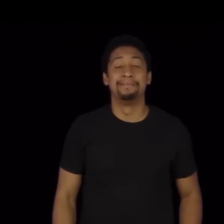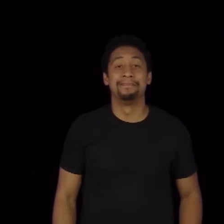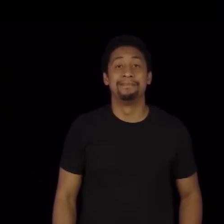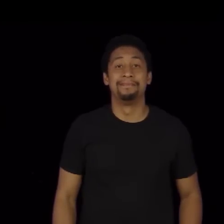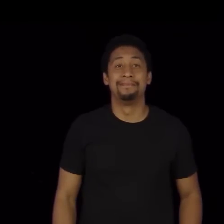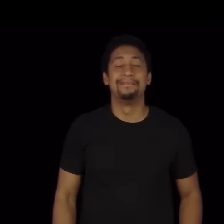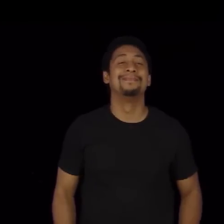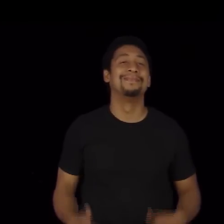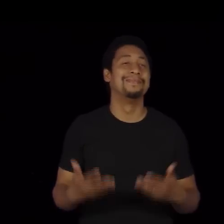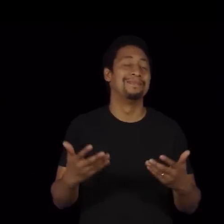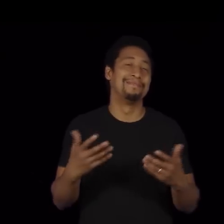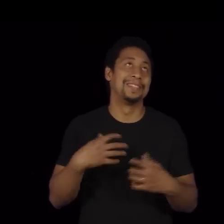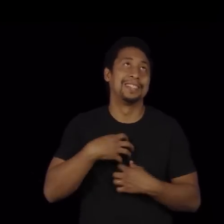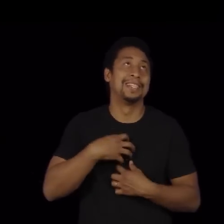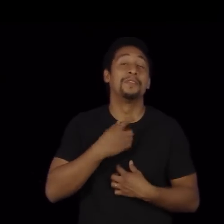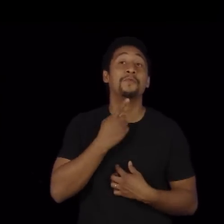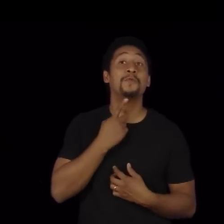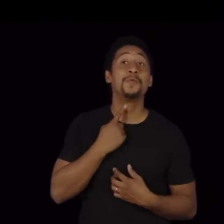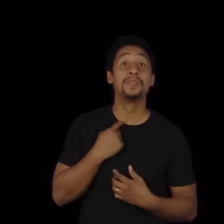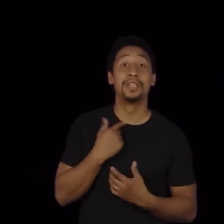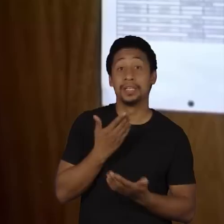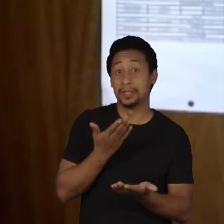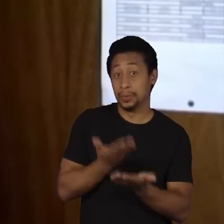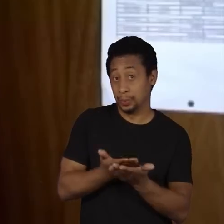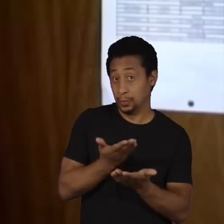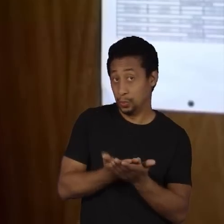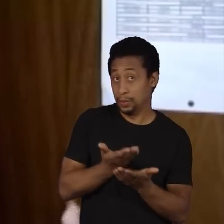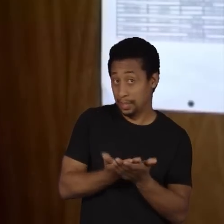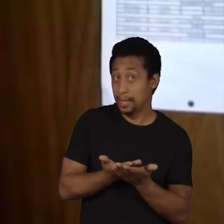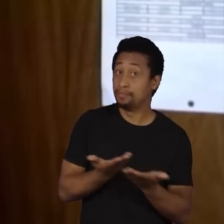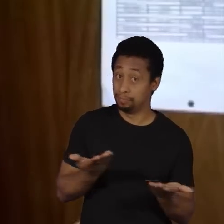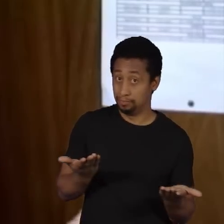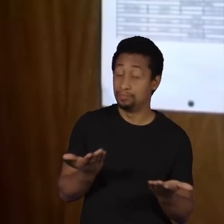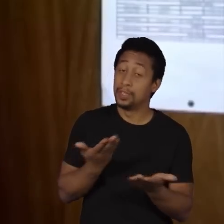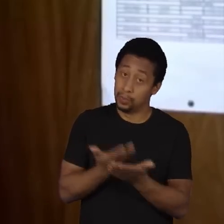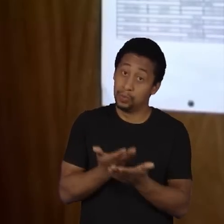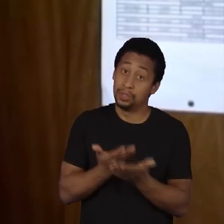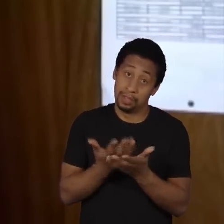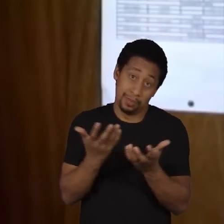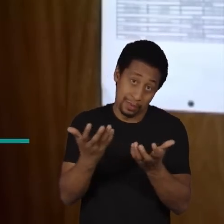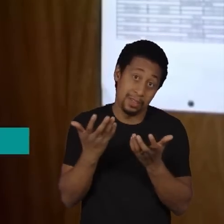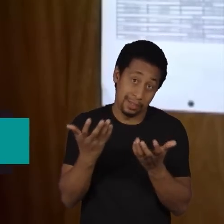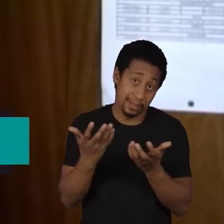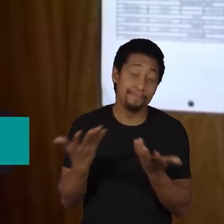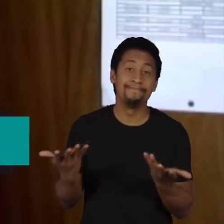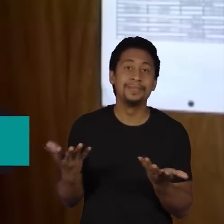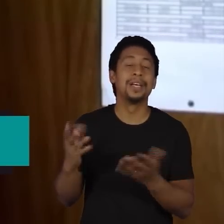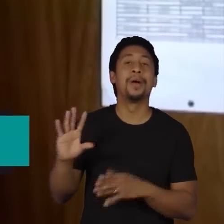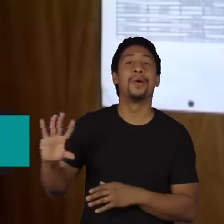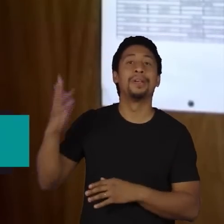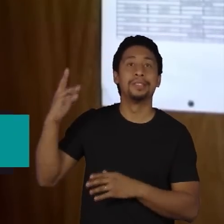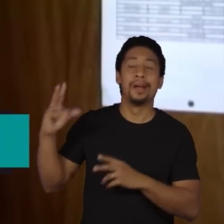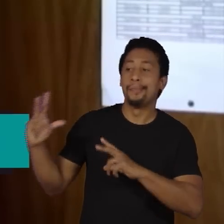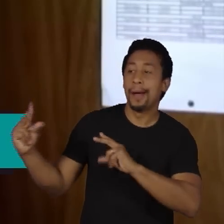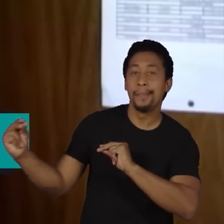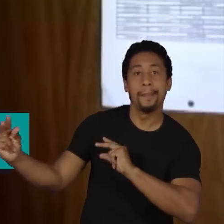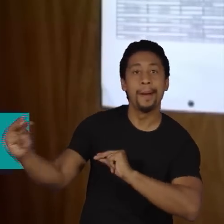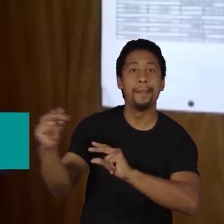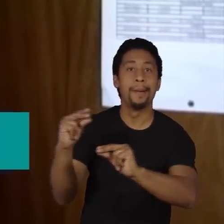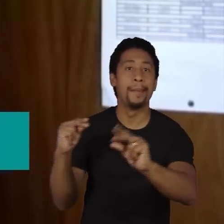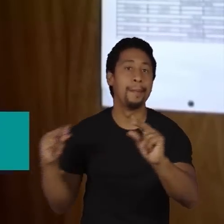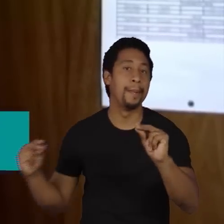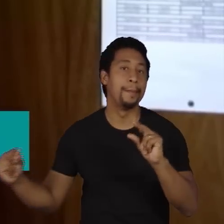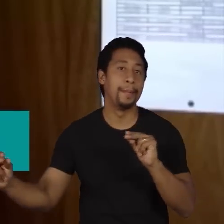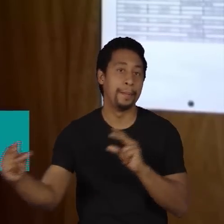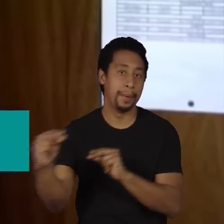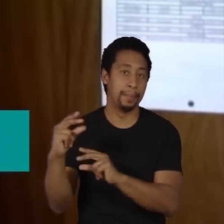Aí eu tive vontade de estudar. Estava um borborinho, né? Foi uma época em que a política estava